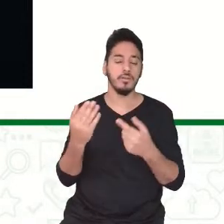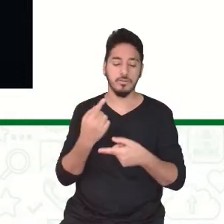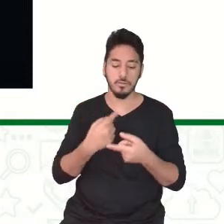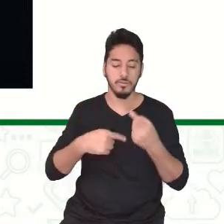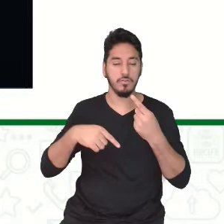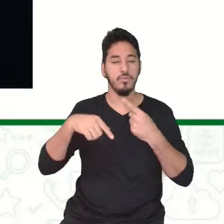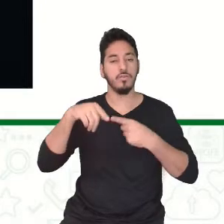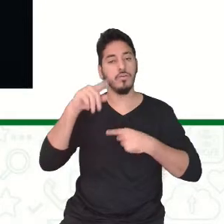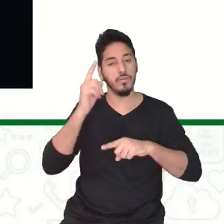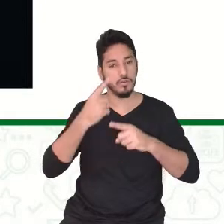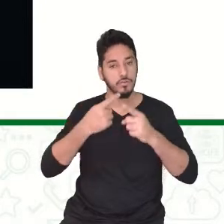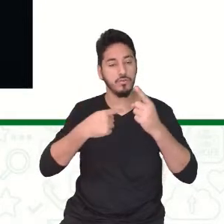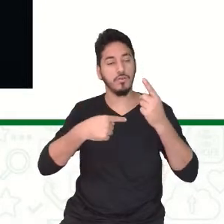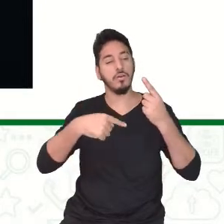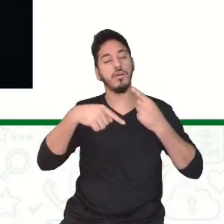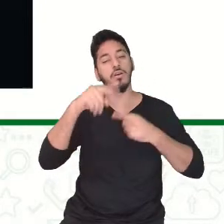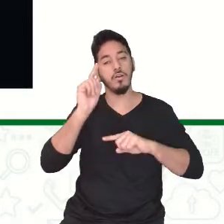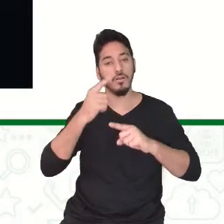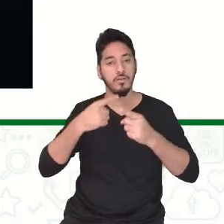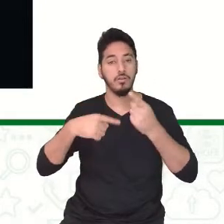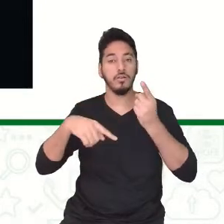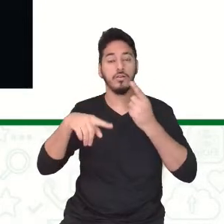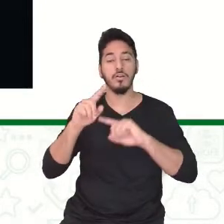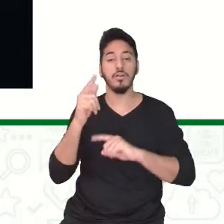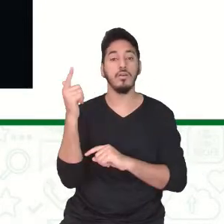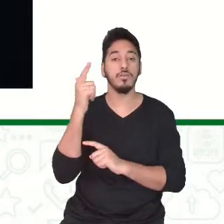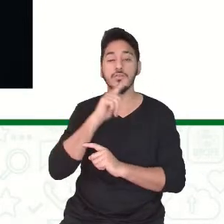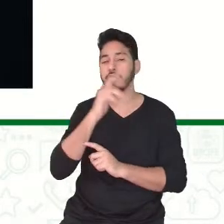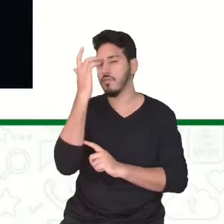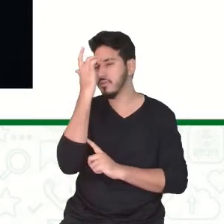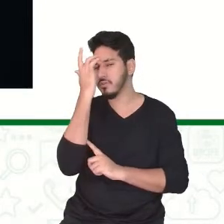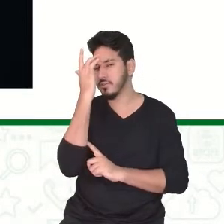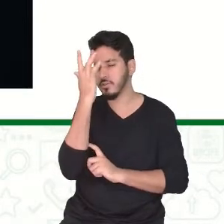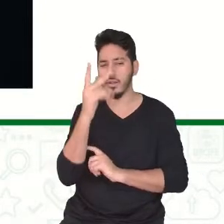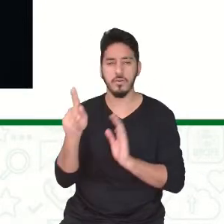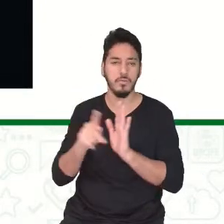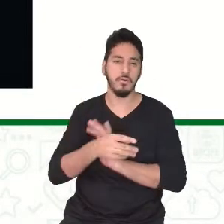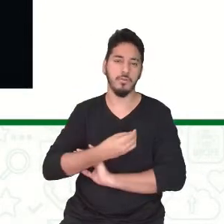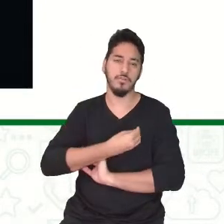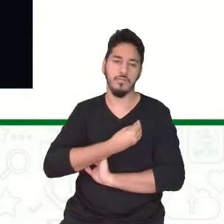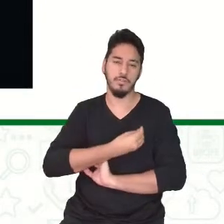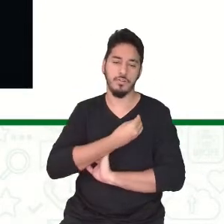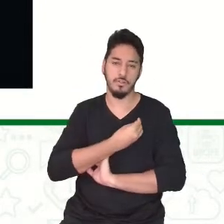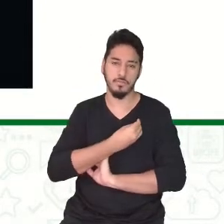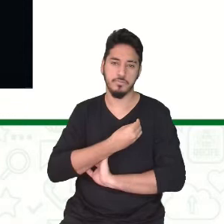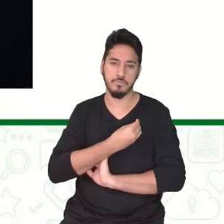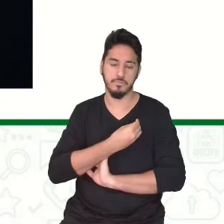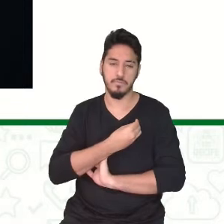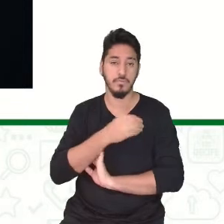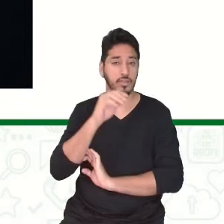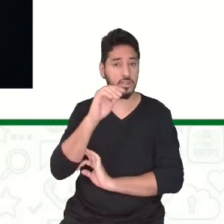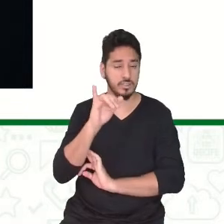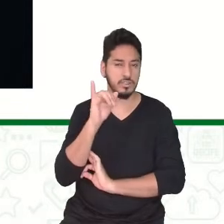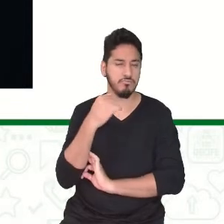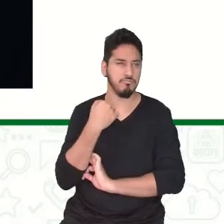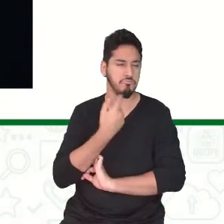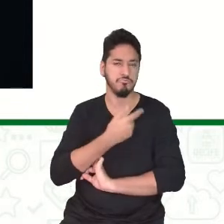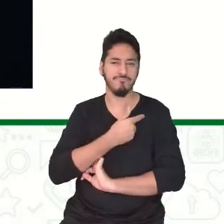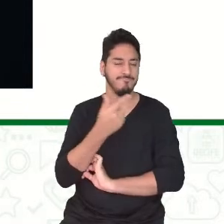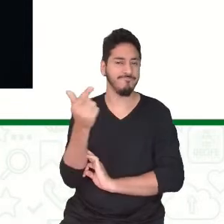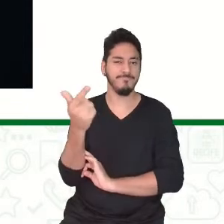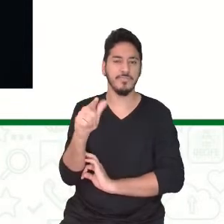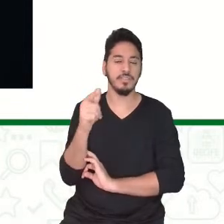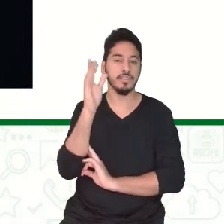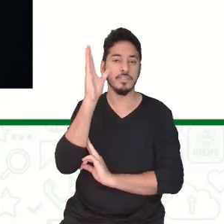evoluindo cada vez mais para poder facilitar a sua própria vida. Se a gente não tivesse